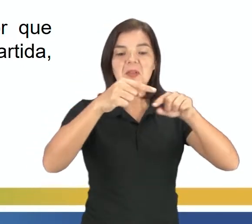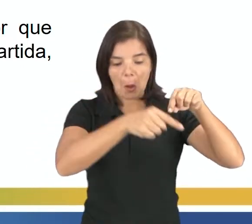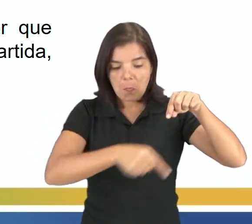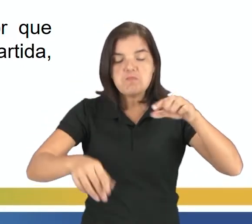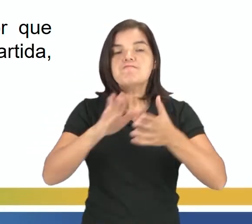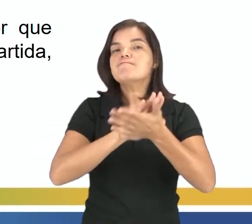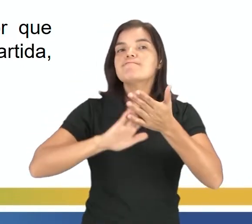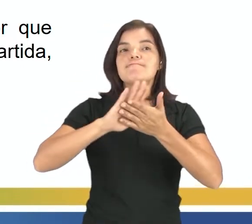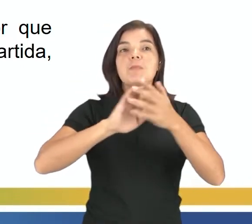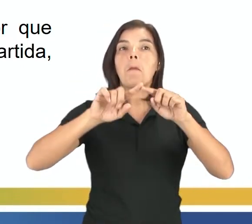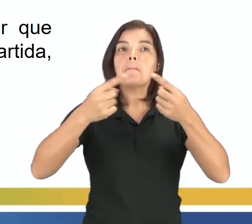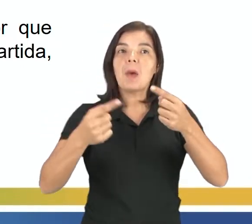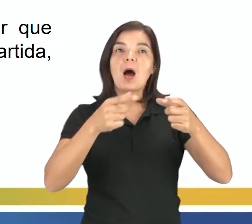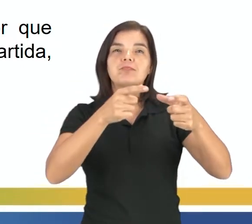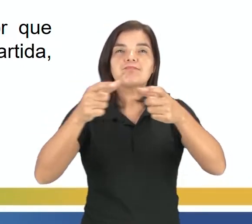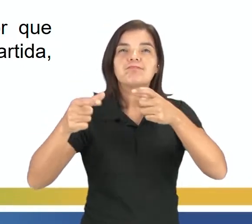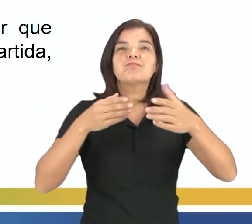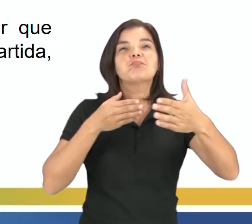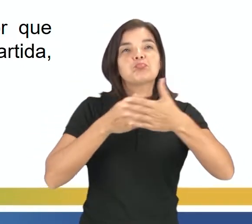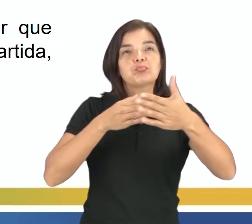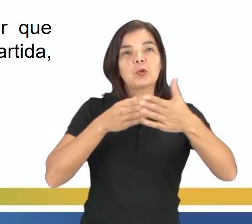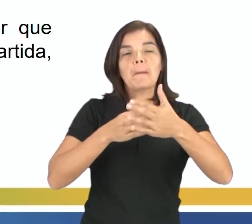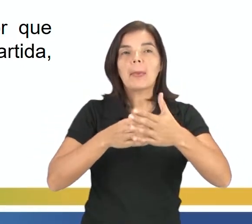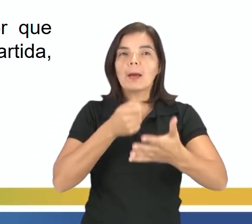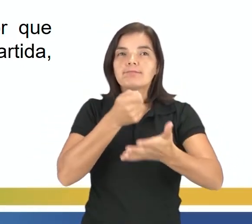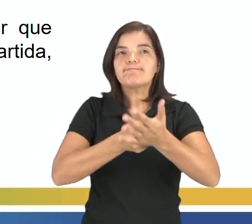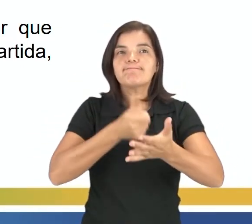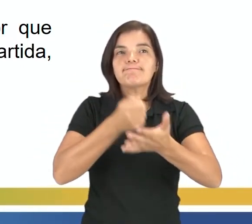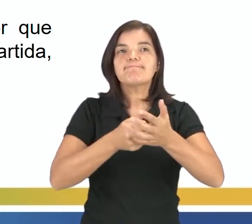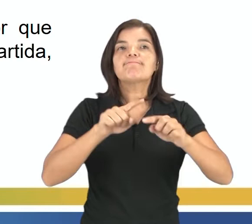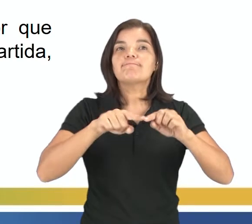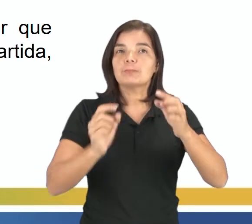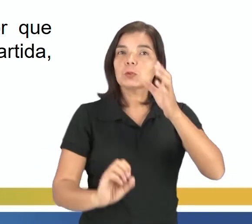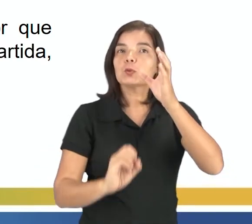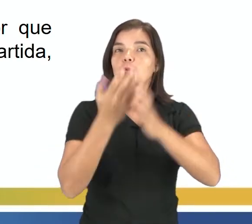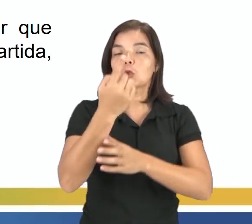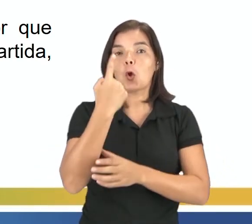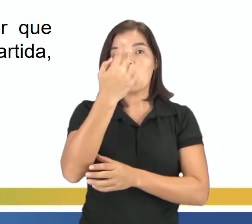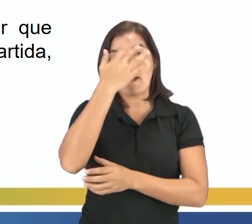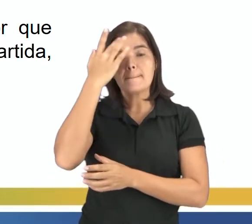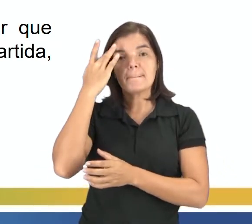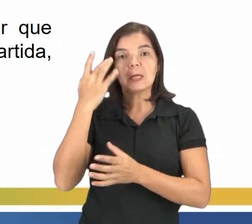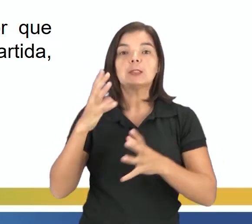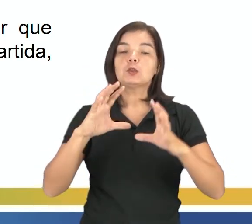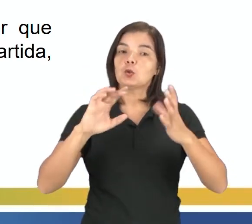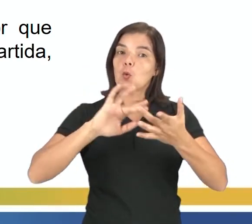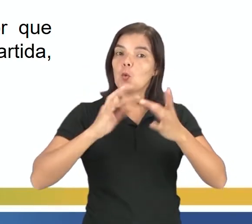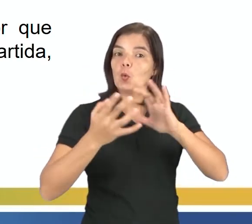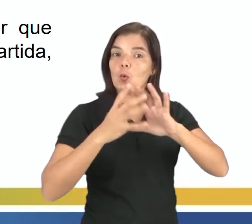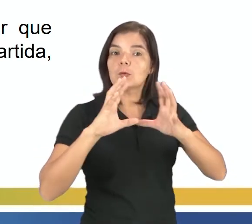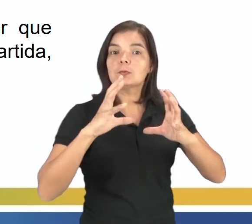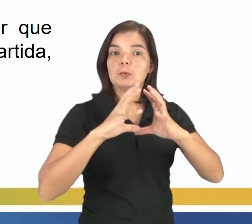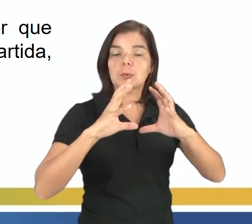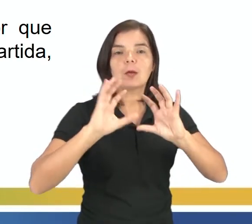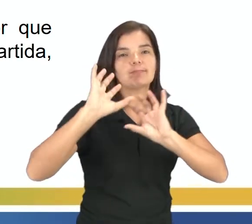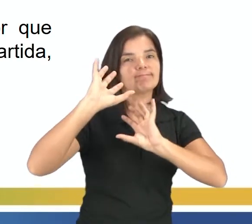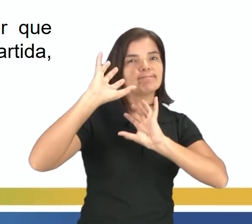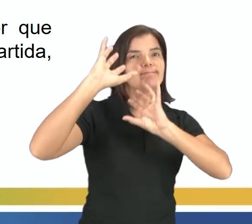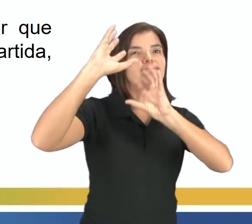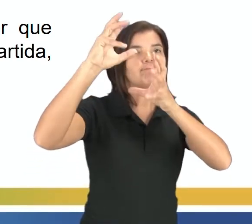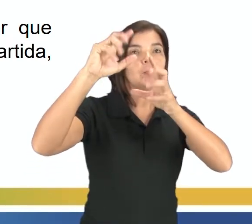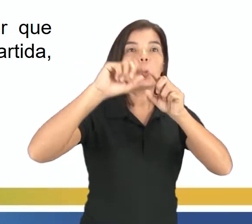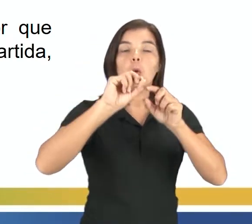marcação e a partir de uma área delimitada para sua cobrança. Eles ocorrem quando um jogador recebe um contato no momento do